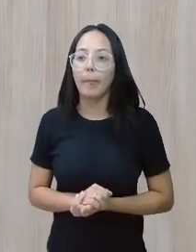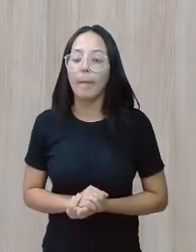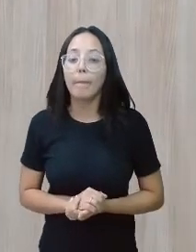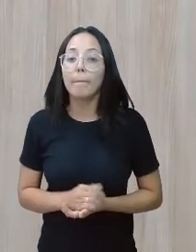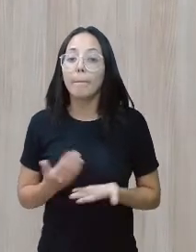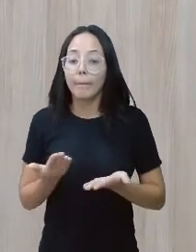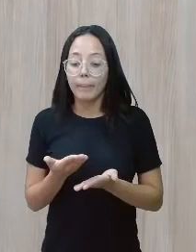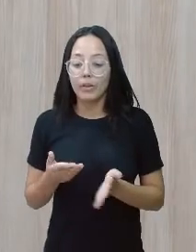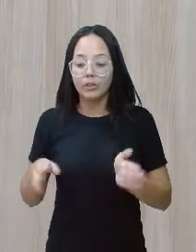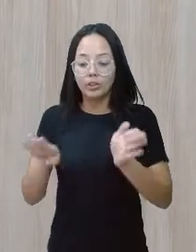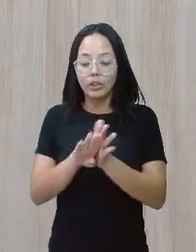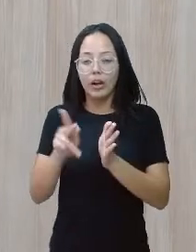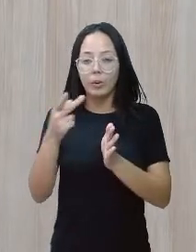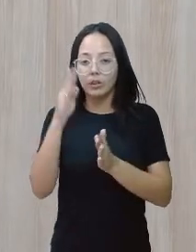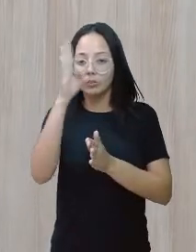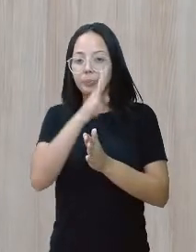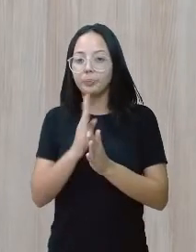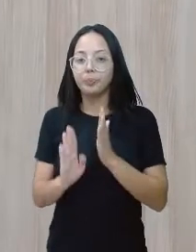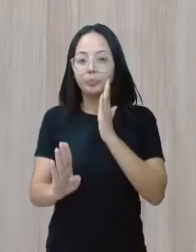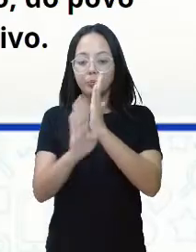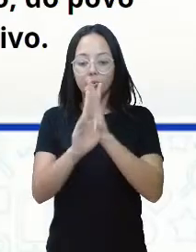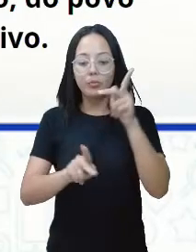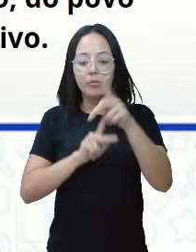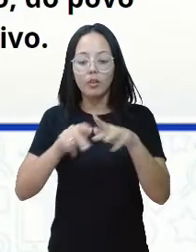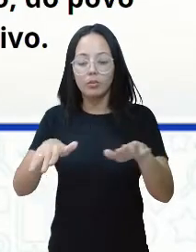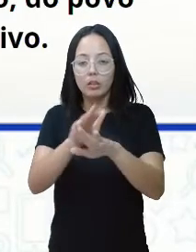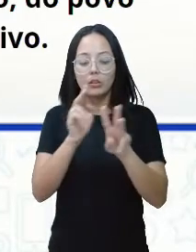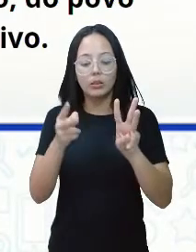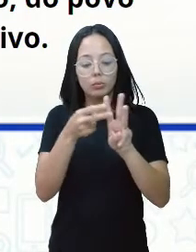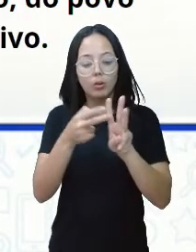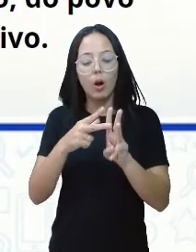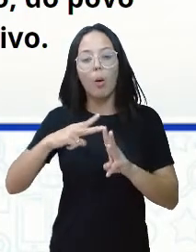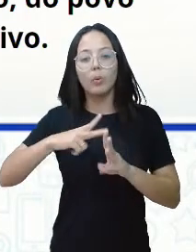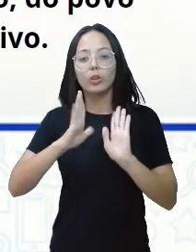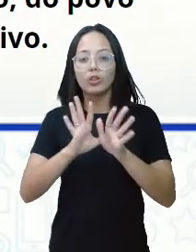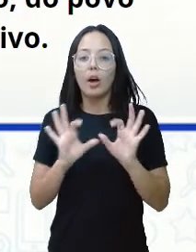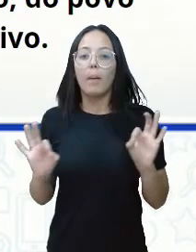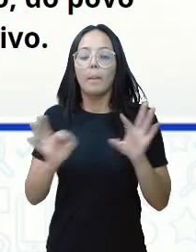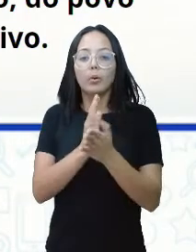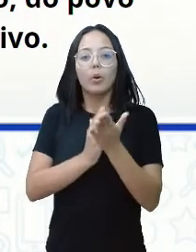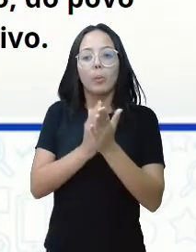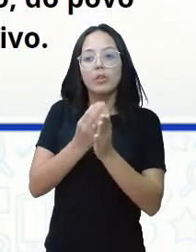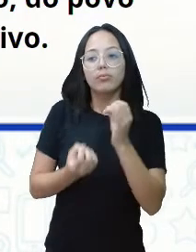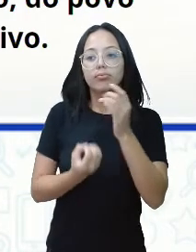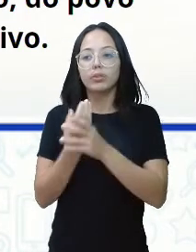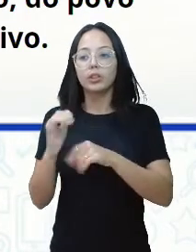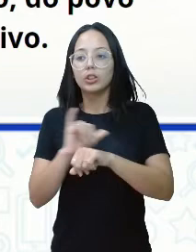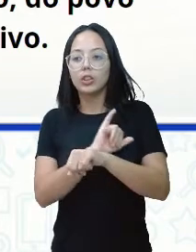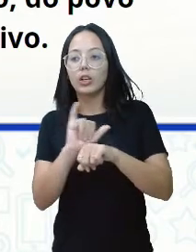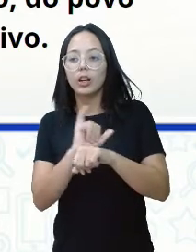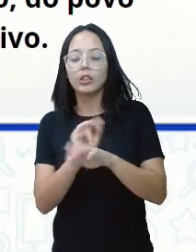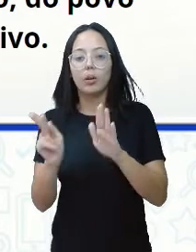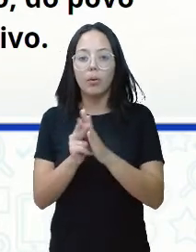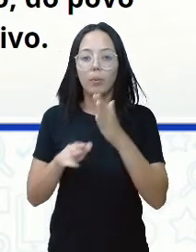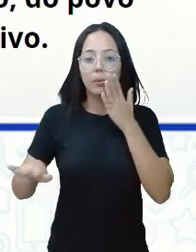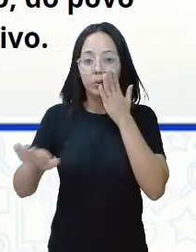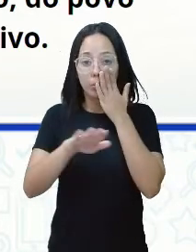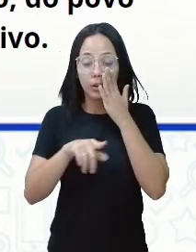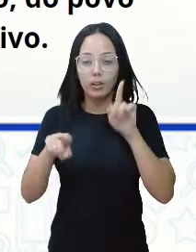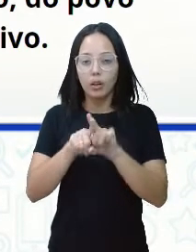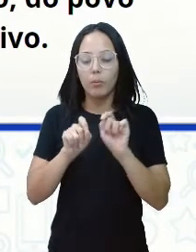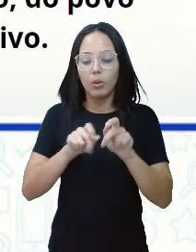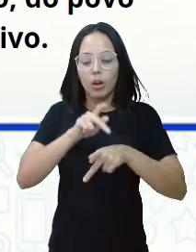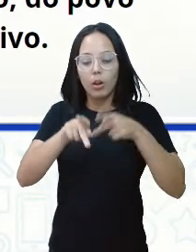chegaram em solo brasileiro e se depararam com a população indígena, os portugueses prontamente começaram a elaborar estratégias de dominação do lugar e, sobretudo,